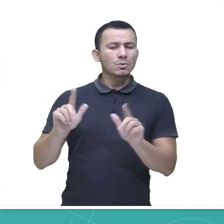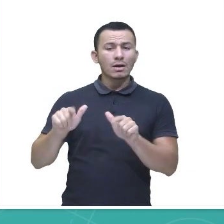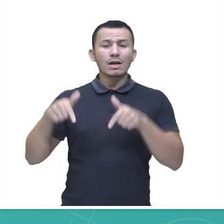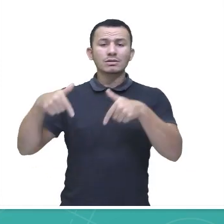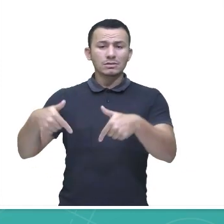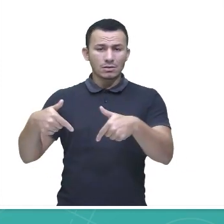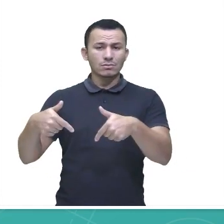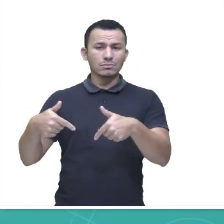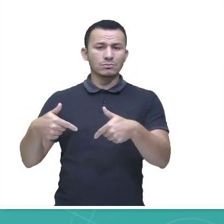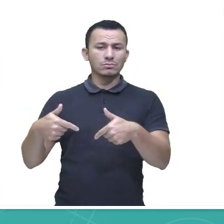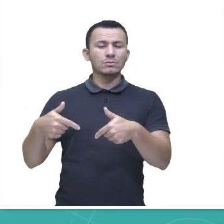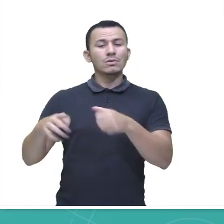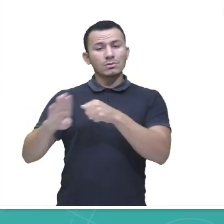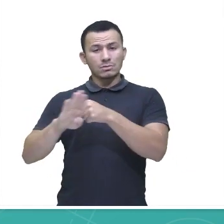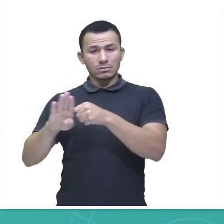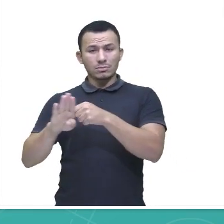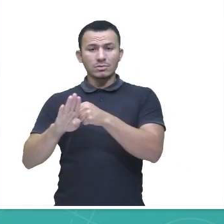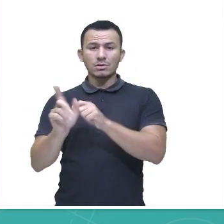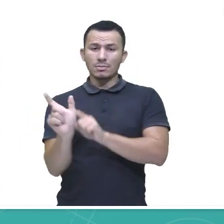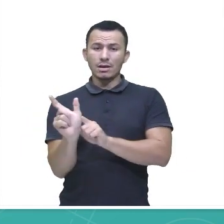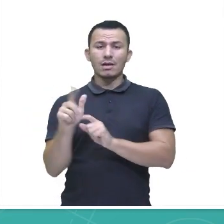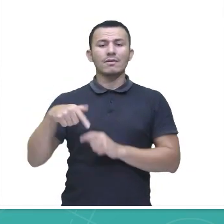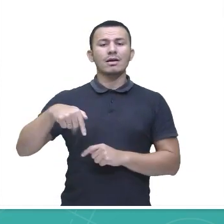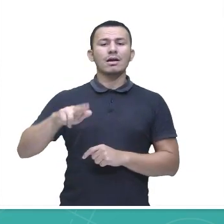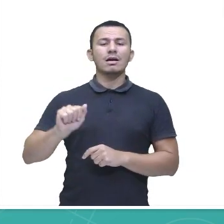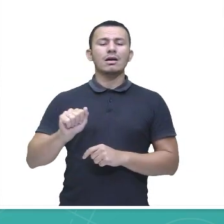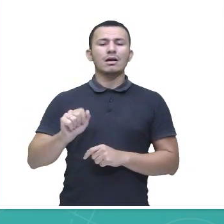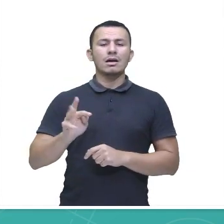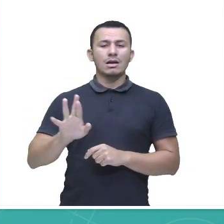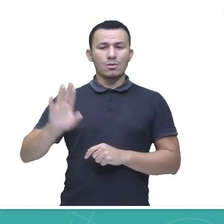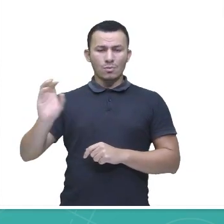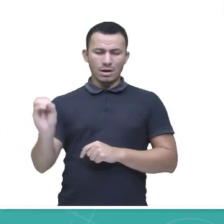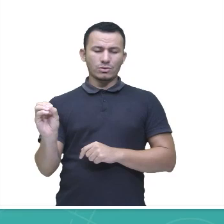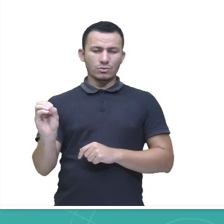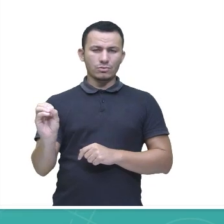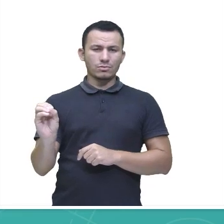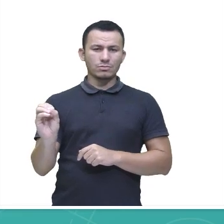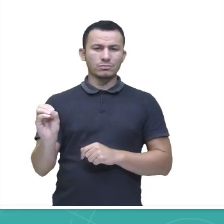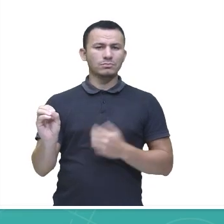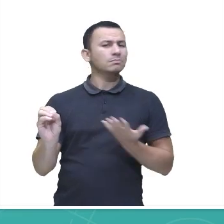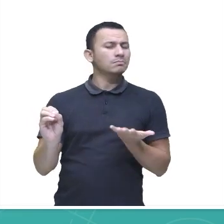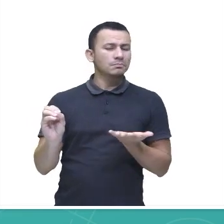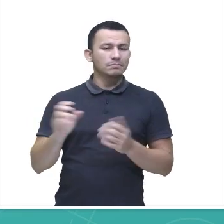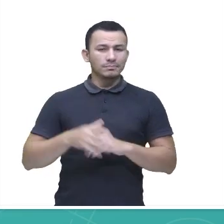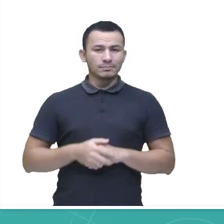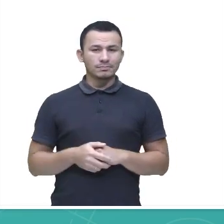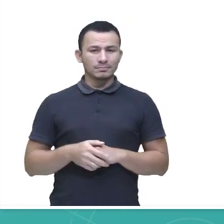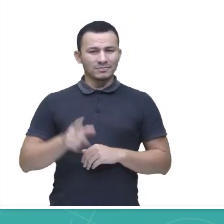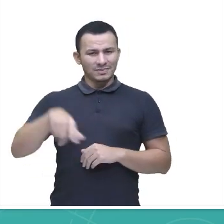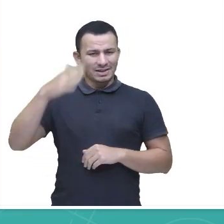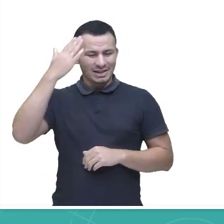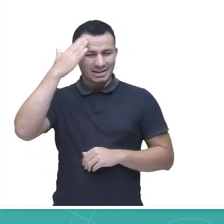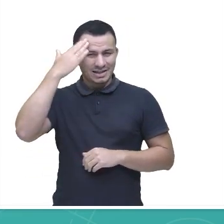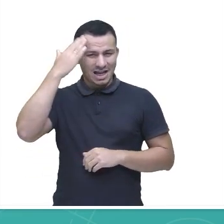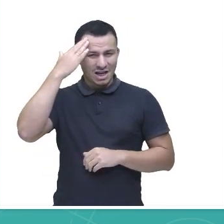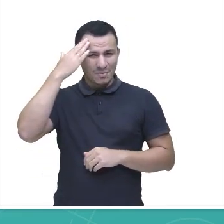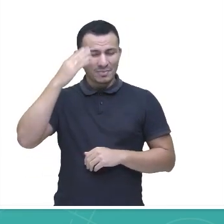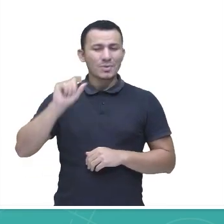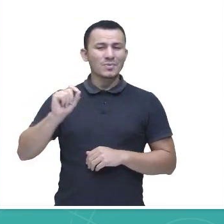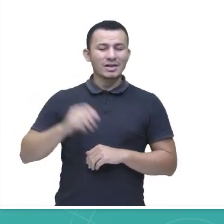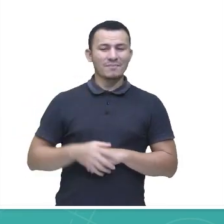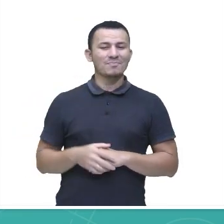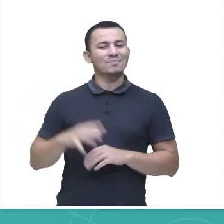noção que eu tenho aqui da palavra 4, que está se relacionando ao substantivo pessoas? Você já sabe, a ideia é